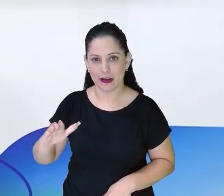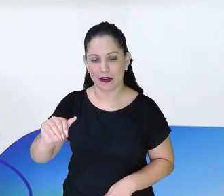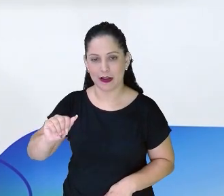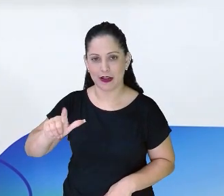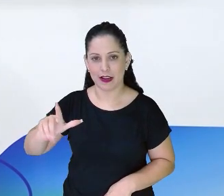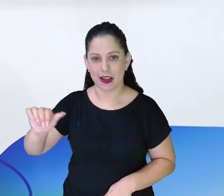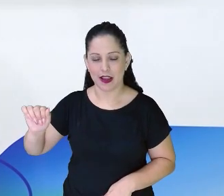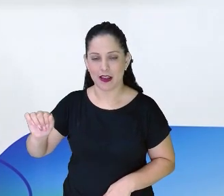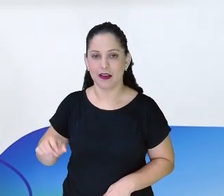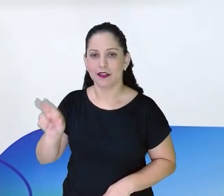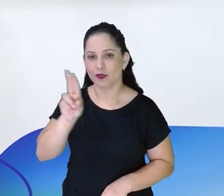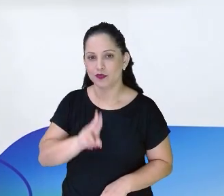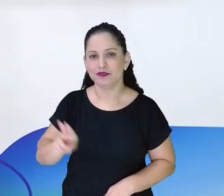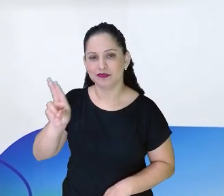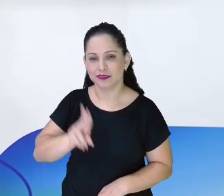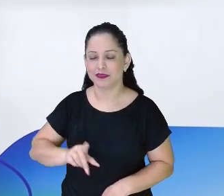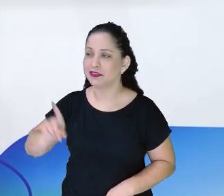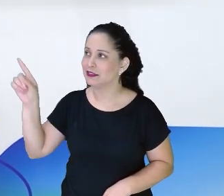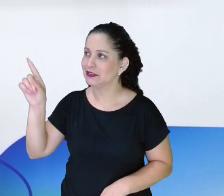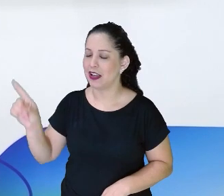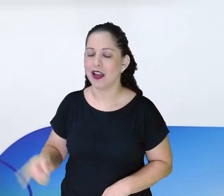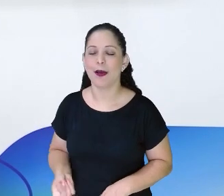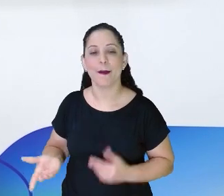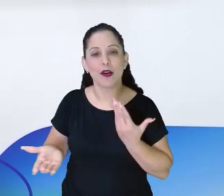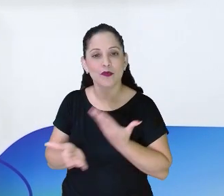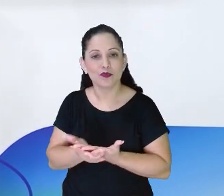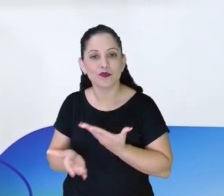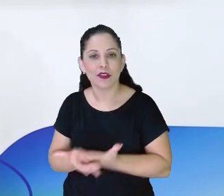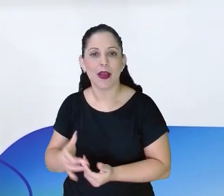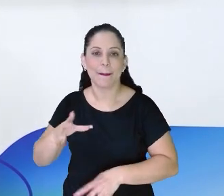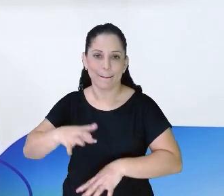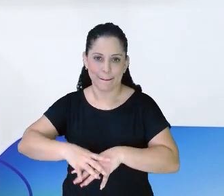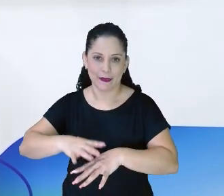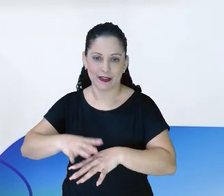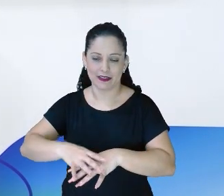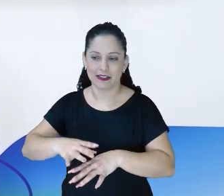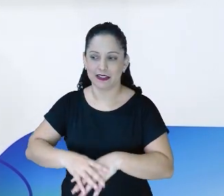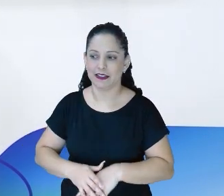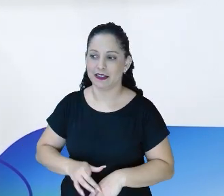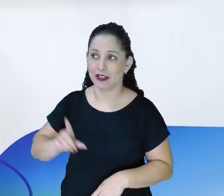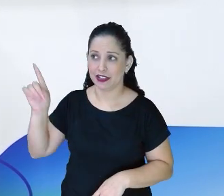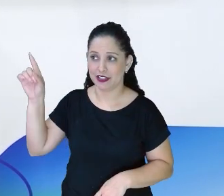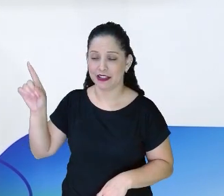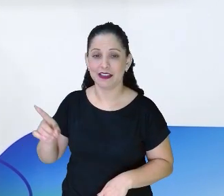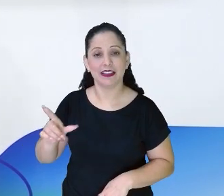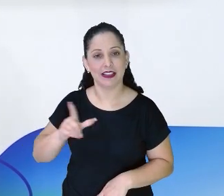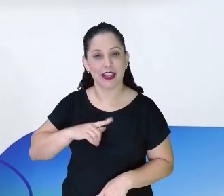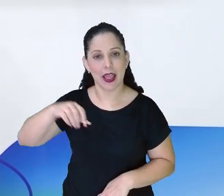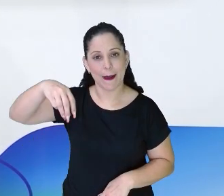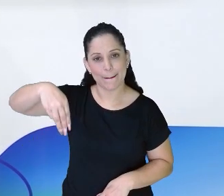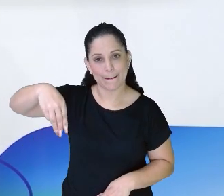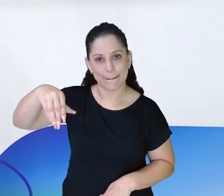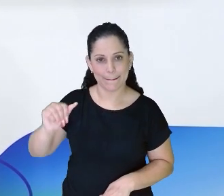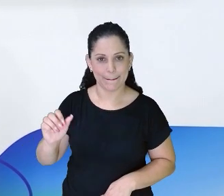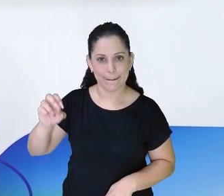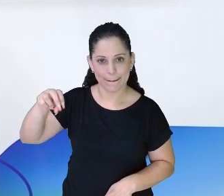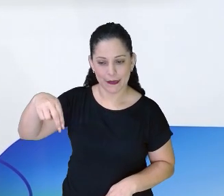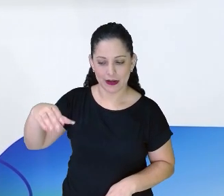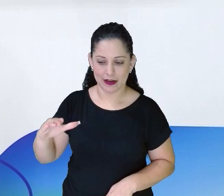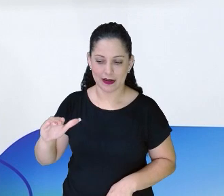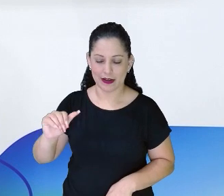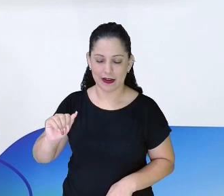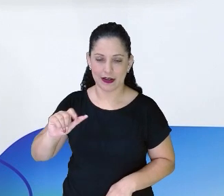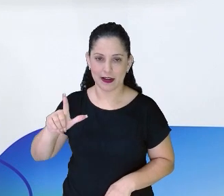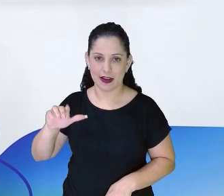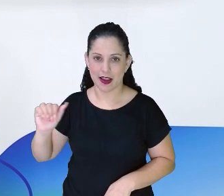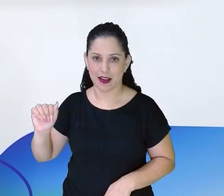que a gente utiliza sempre para trabalhar as operações matemáticas. Eu tenho aqui a minha mancala. Deixa eu ver se eu consigo levantar um pouco